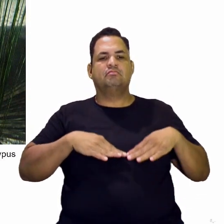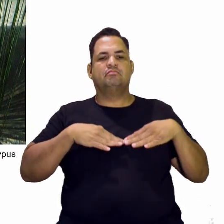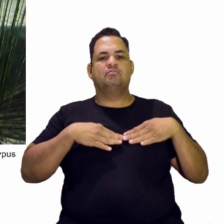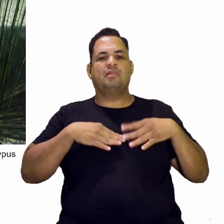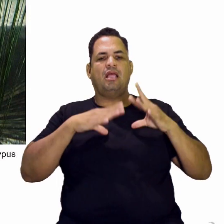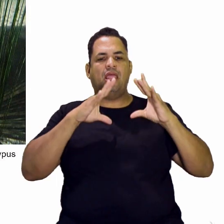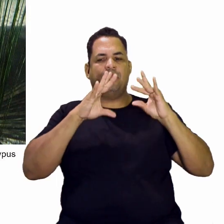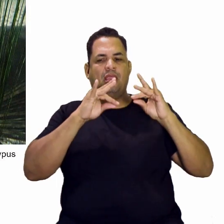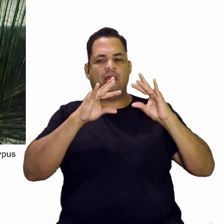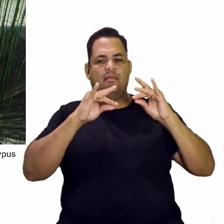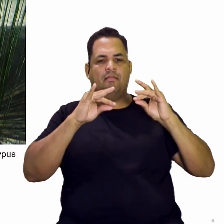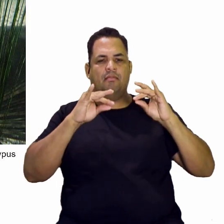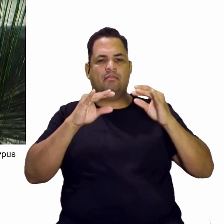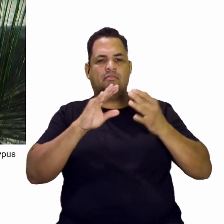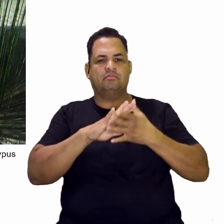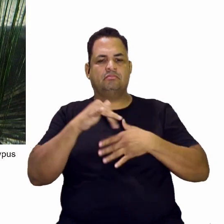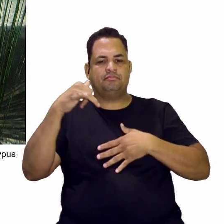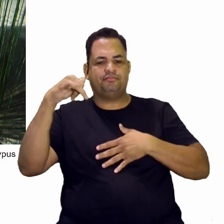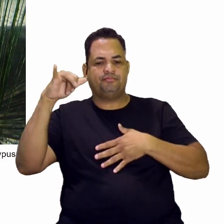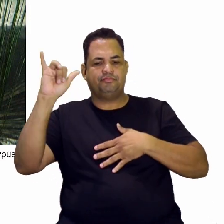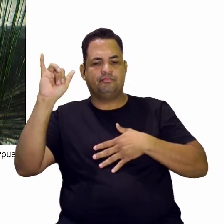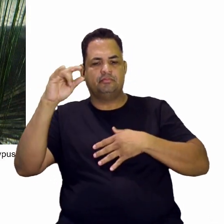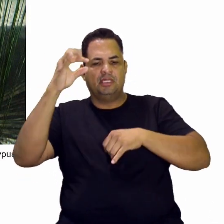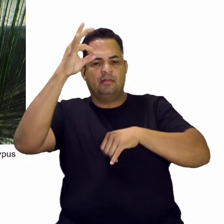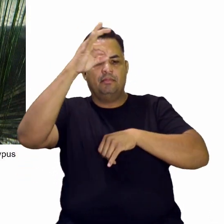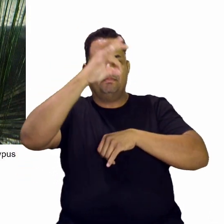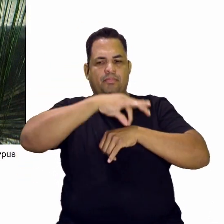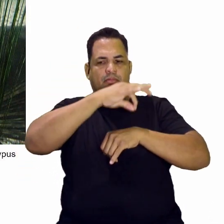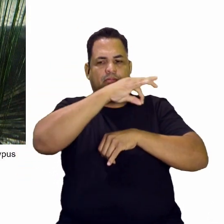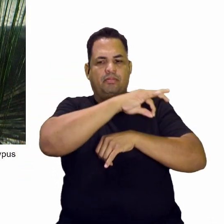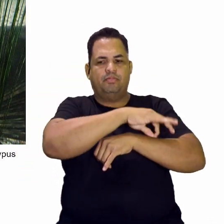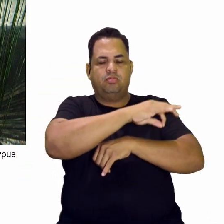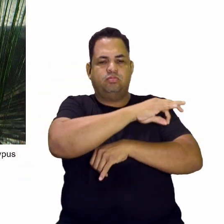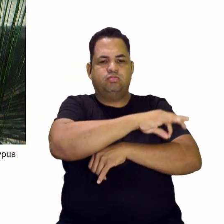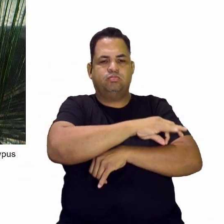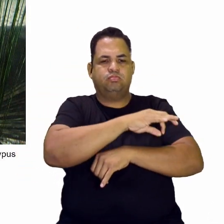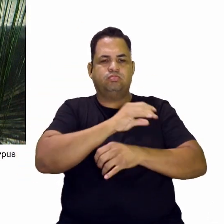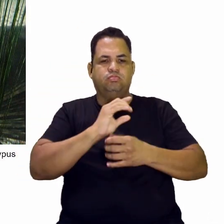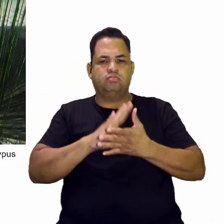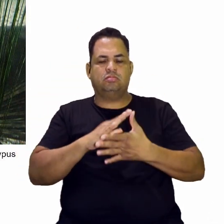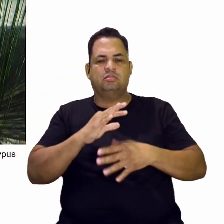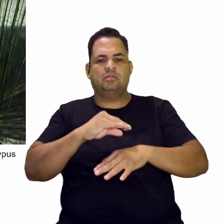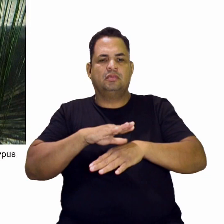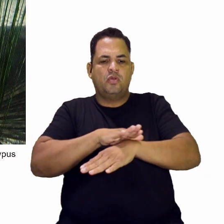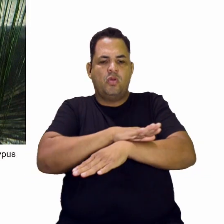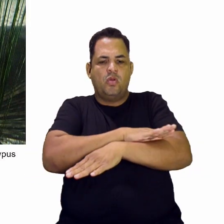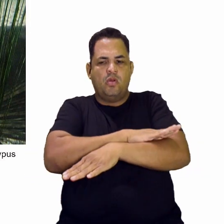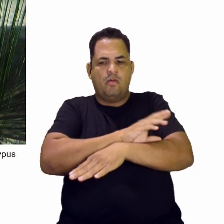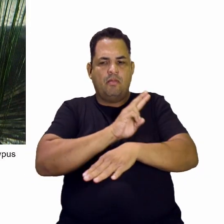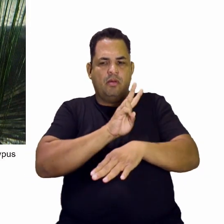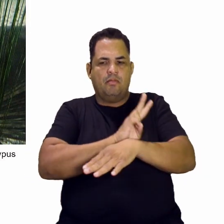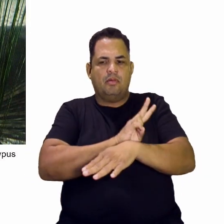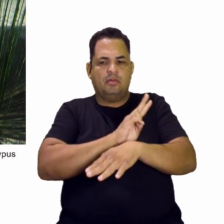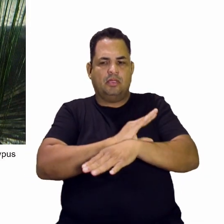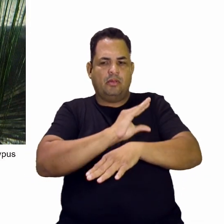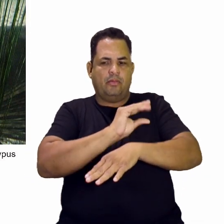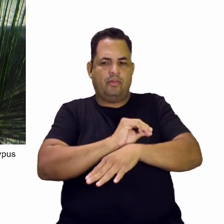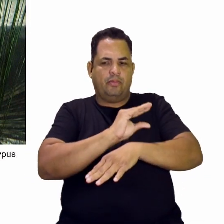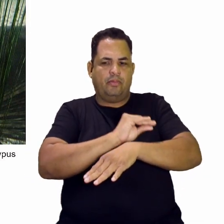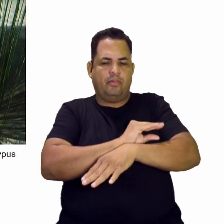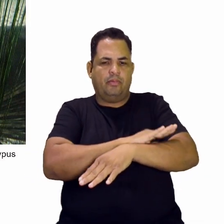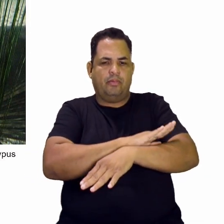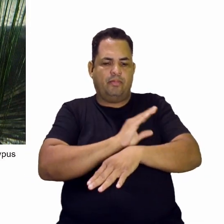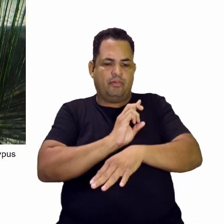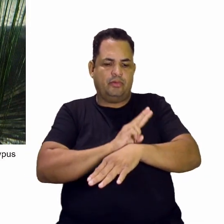lama para evitar os parasitas, porque a lama faz uma crosta sobre a pele deles e evita, né,